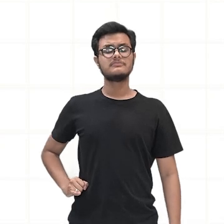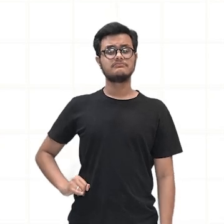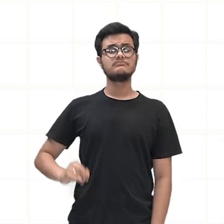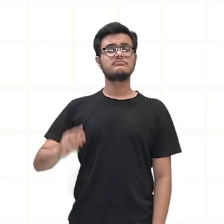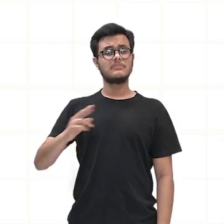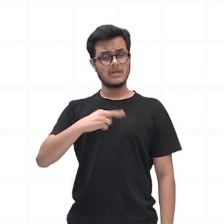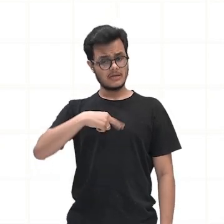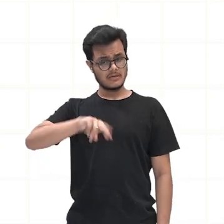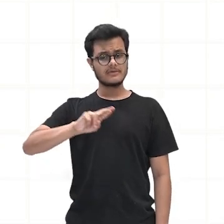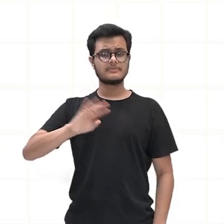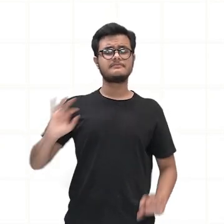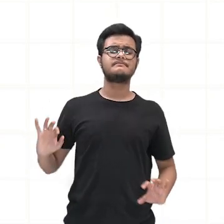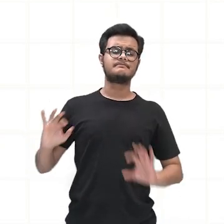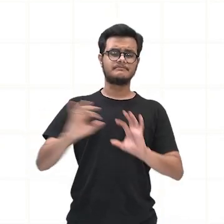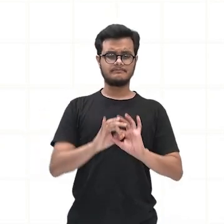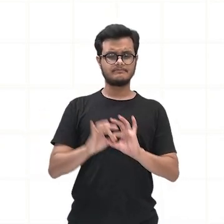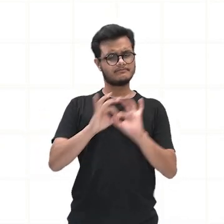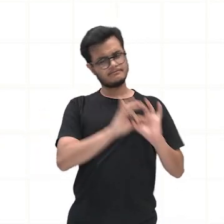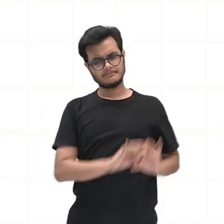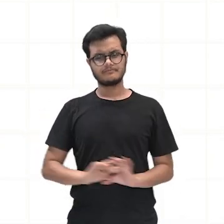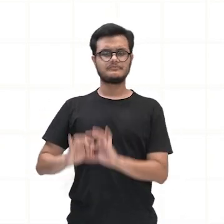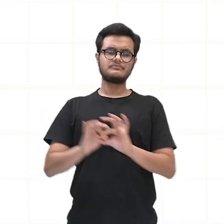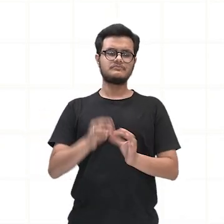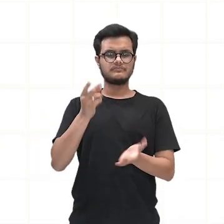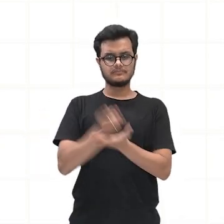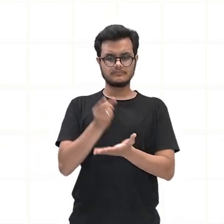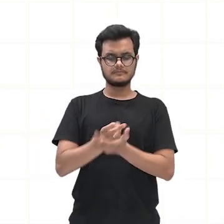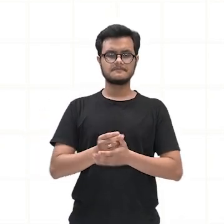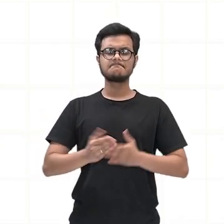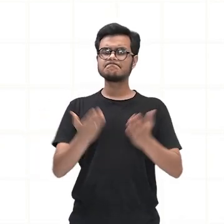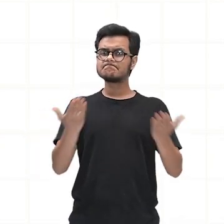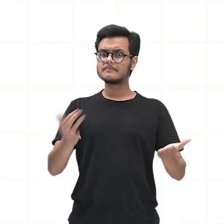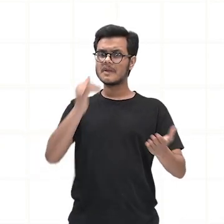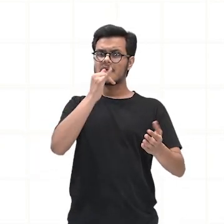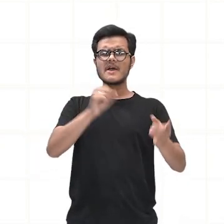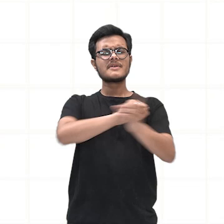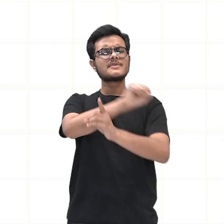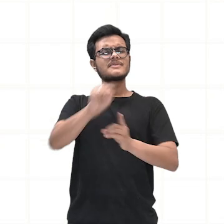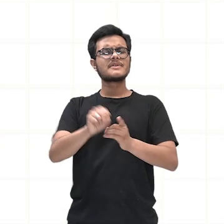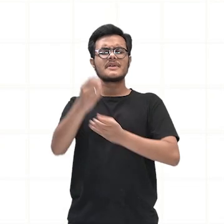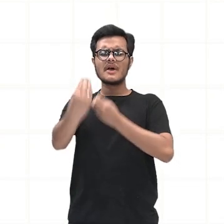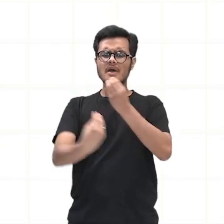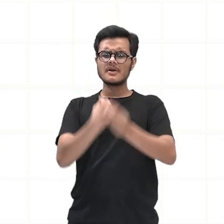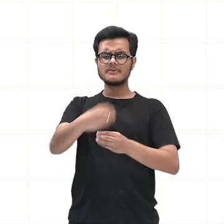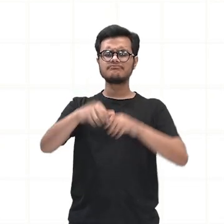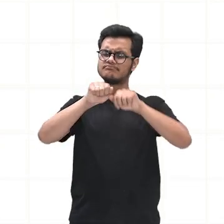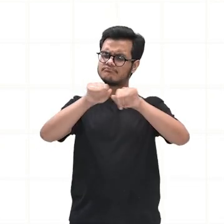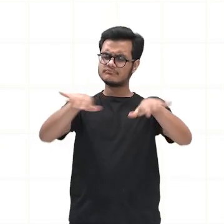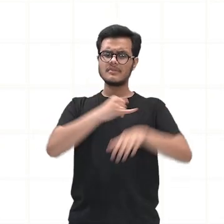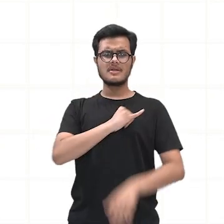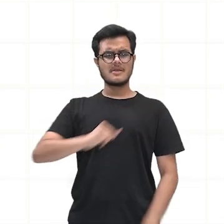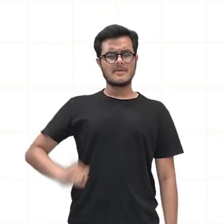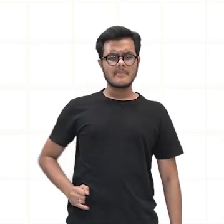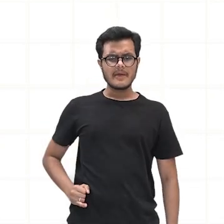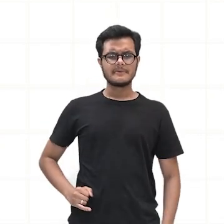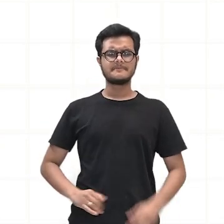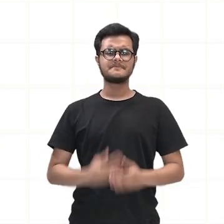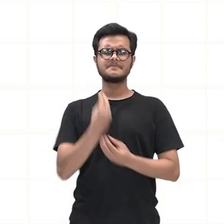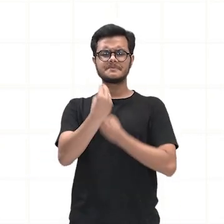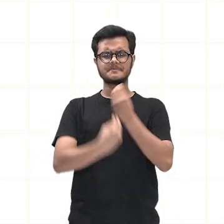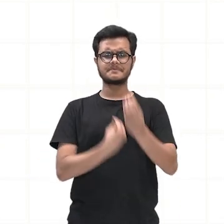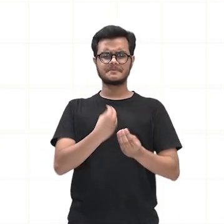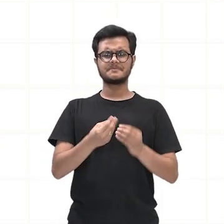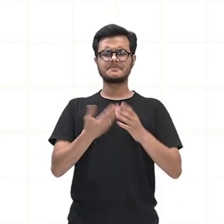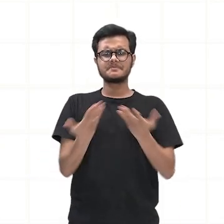governo e religião. E a sociedade, professor, no Império Bizantino? Como